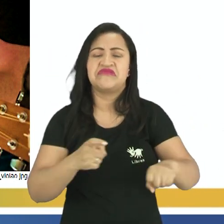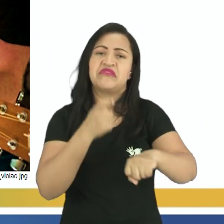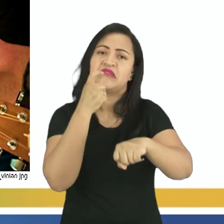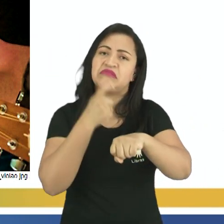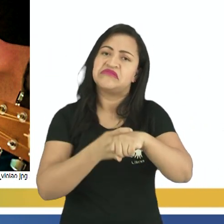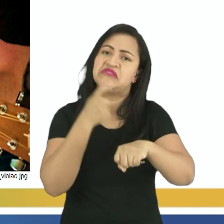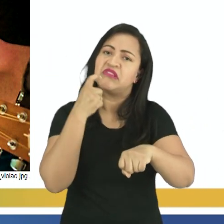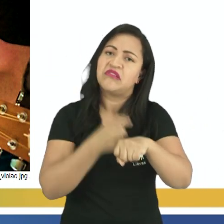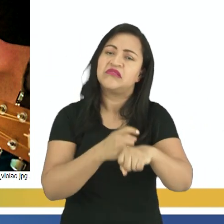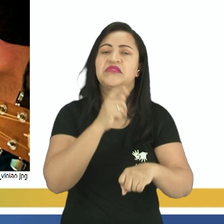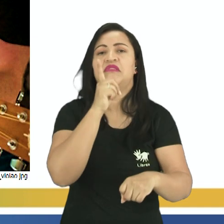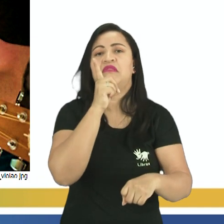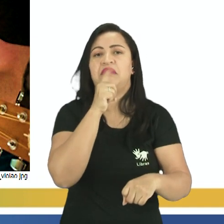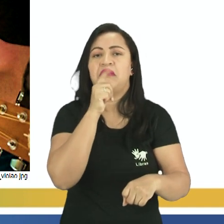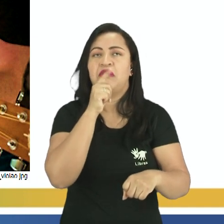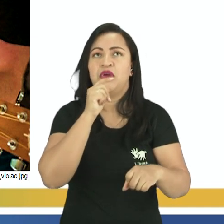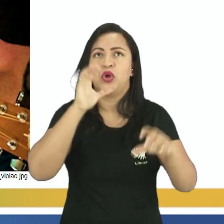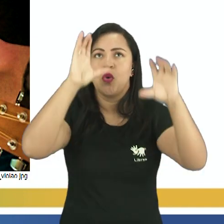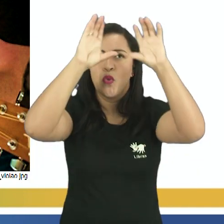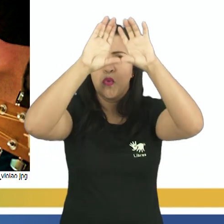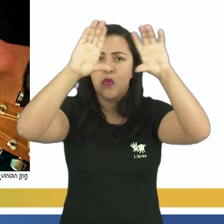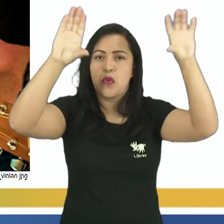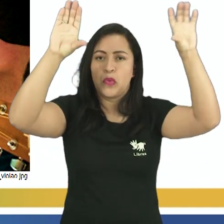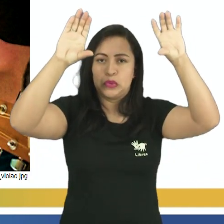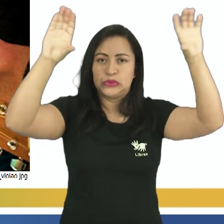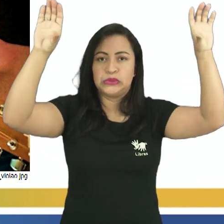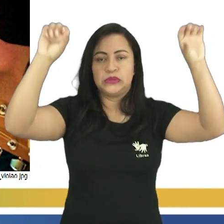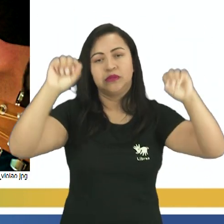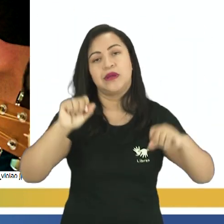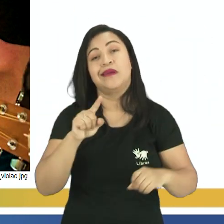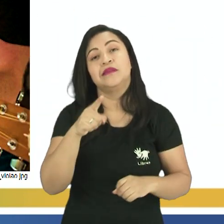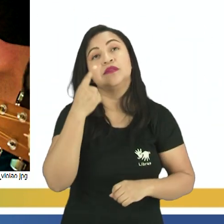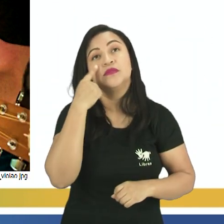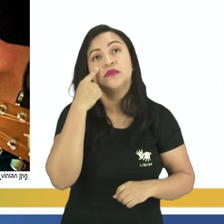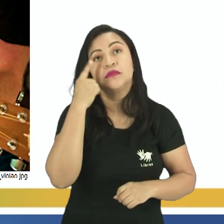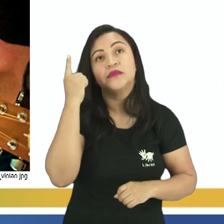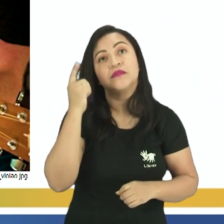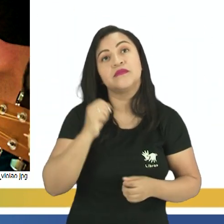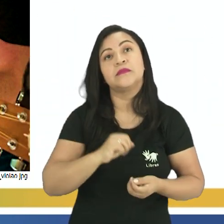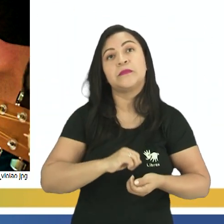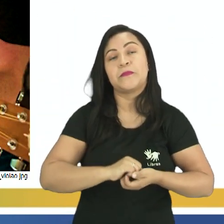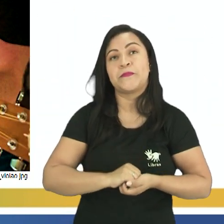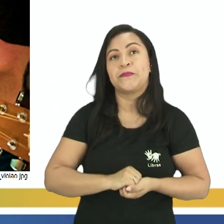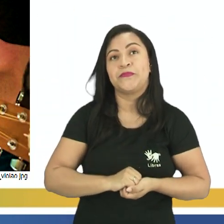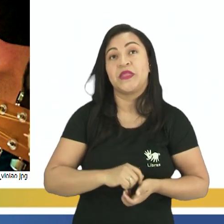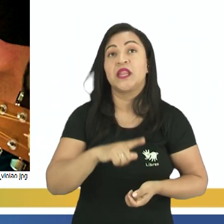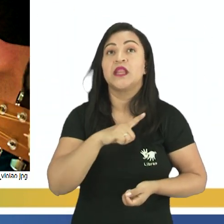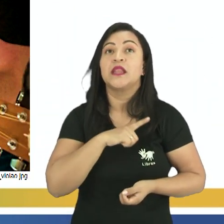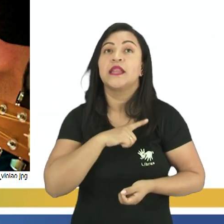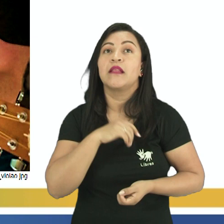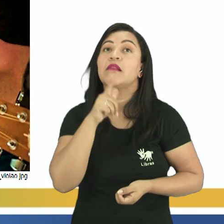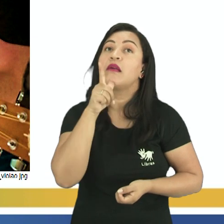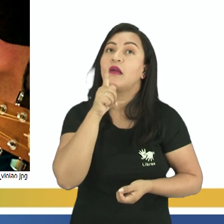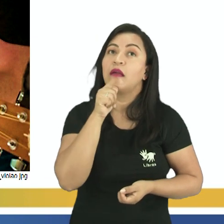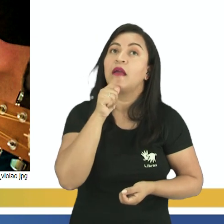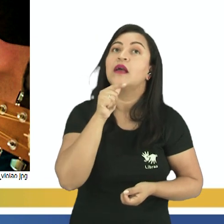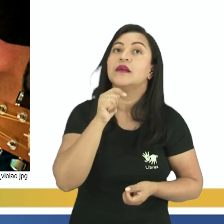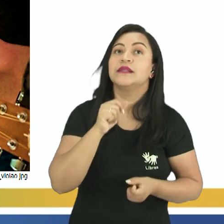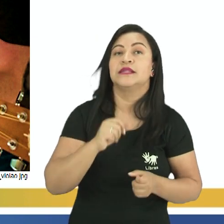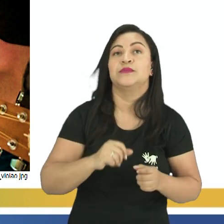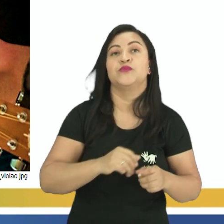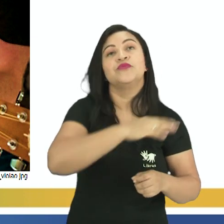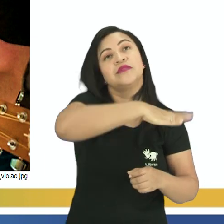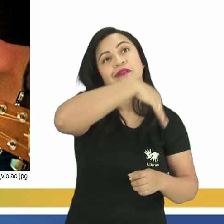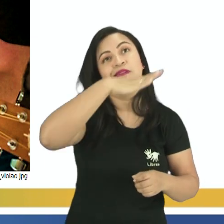meios líquidos ou meios gasosos. Se vocês observarem nas imagens, nós temos alguns exemplos de ondas